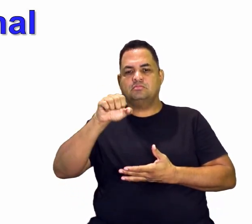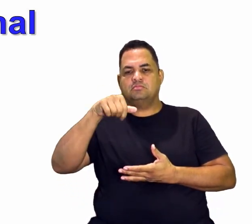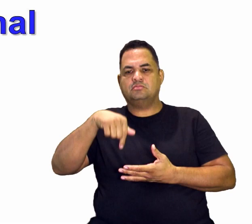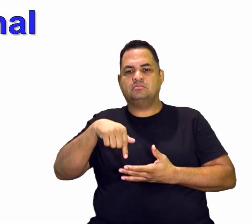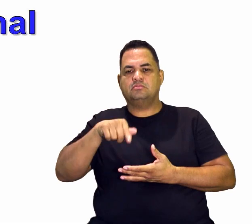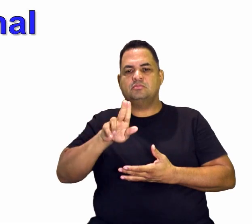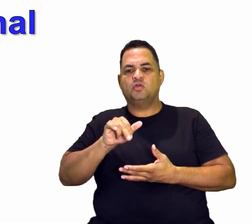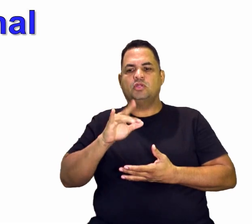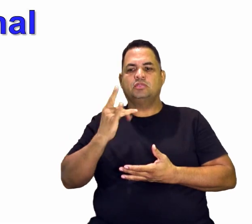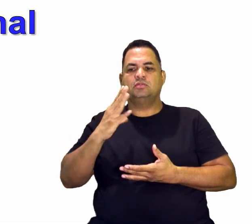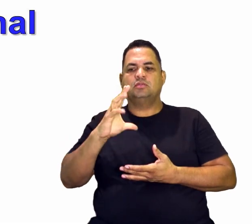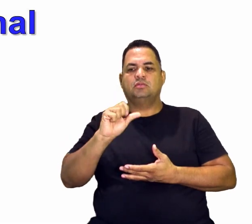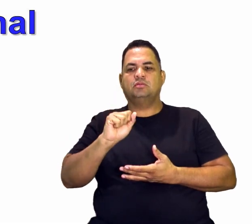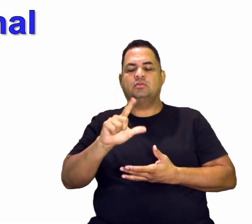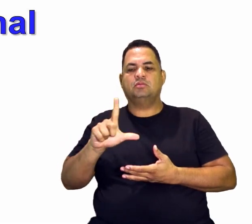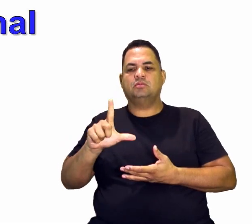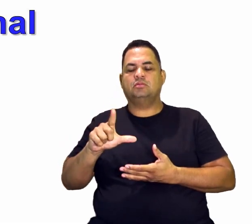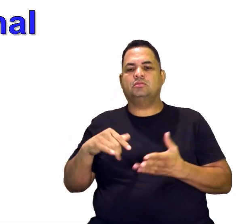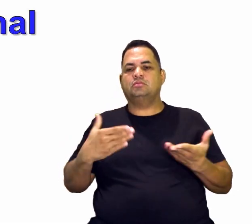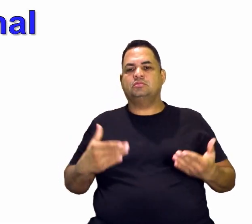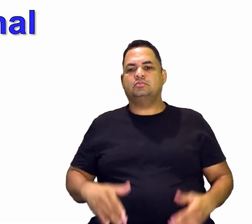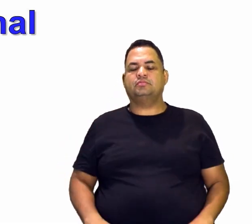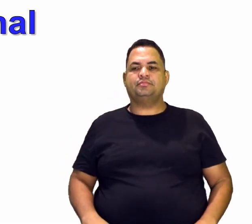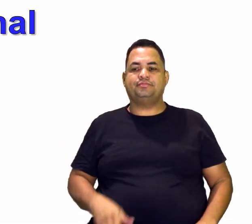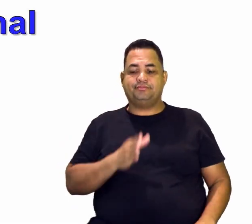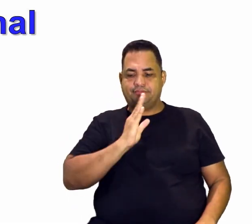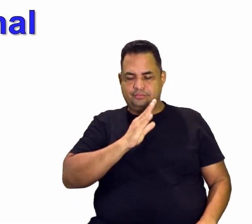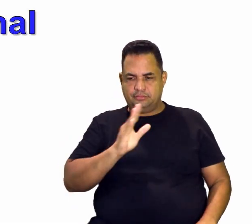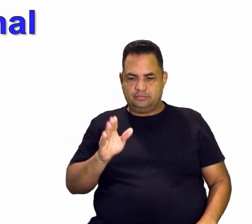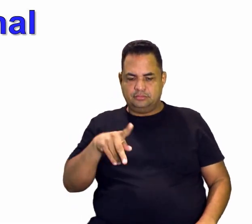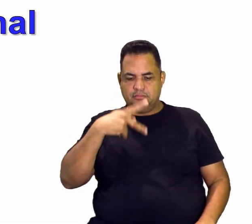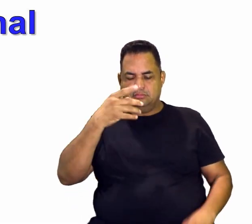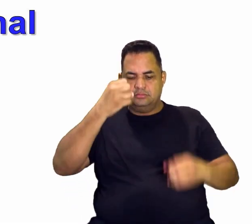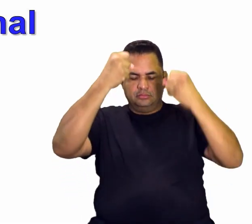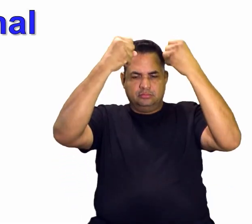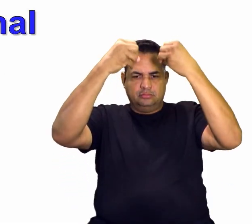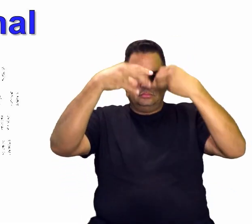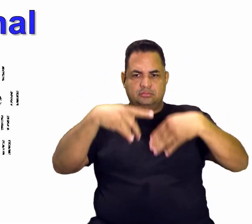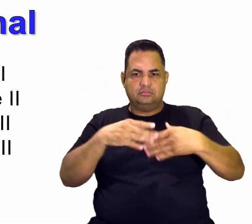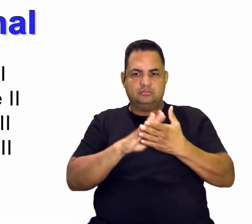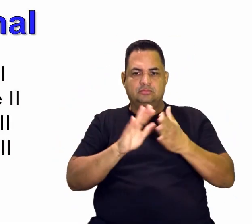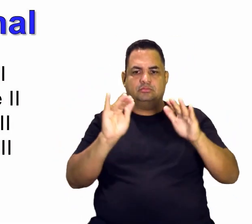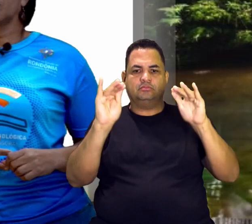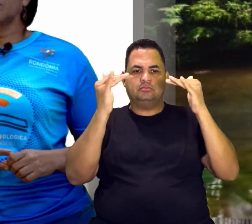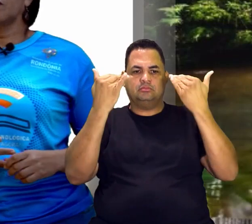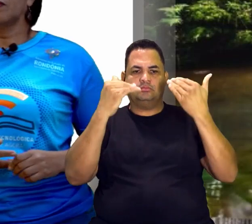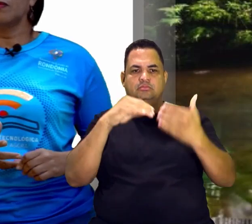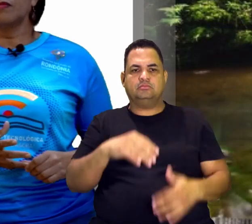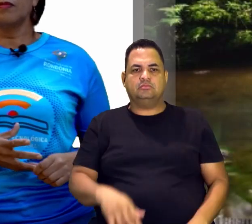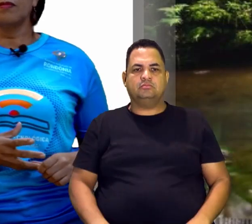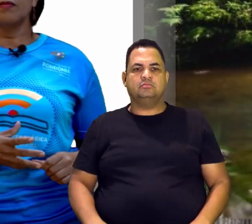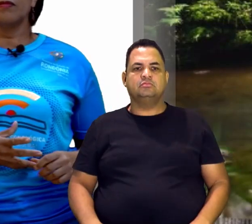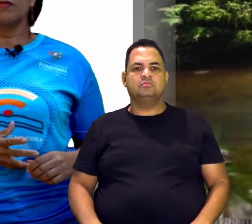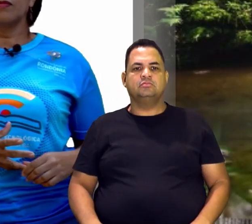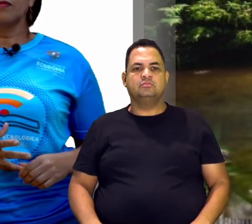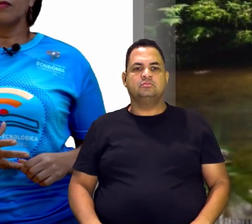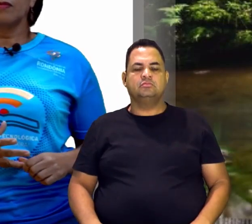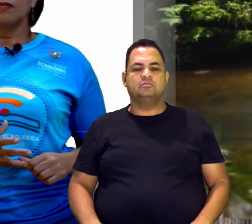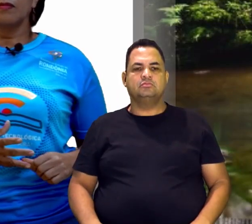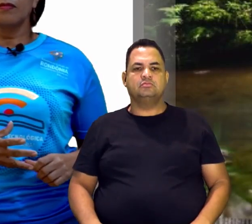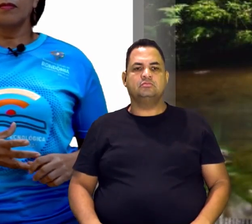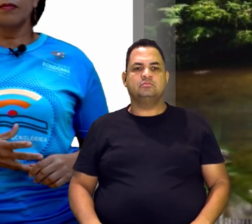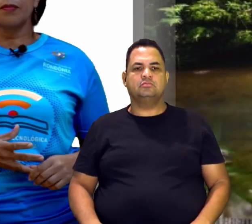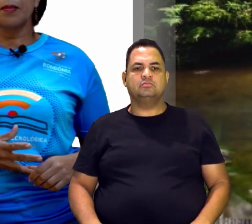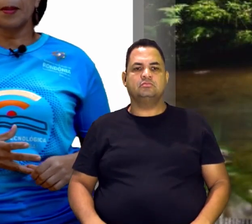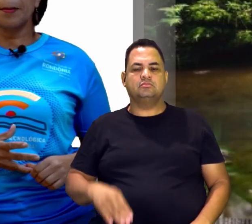fase equacional. Então, a gente vai, no decorrer do que a gente for ver, vocês vão perceber que